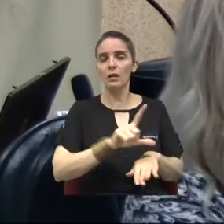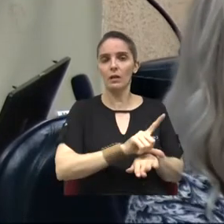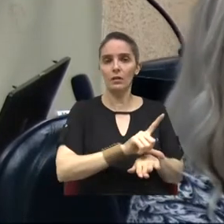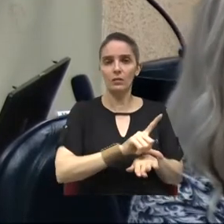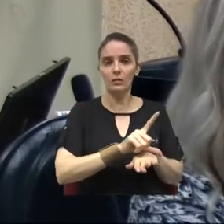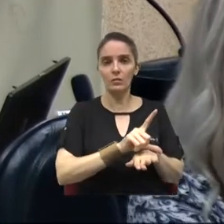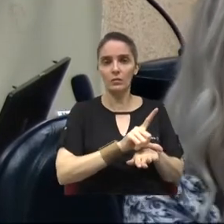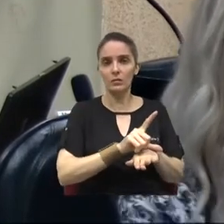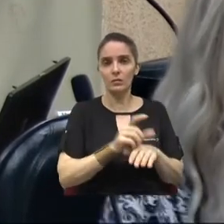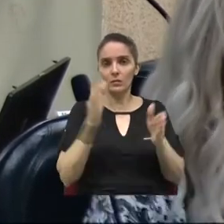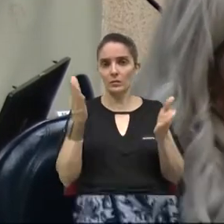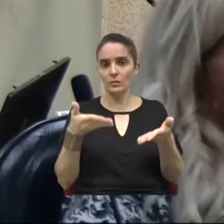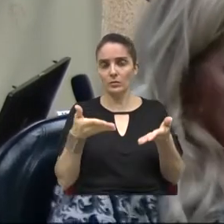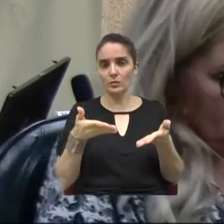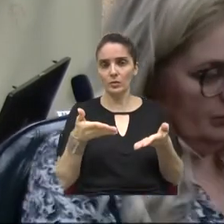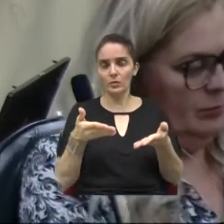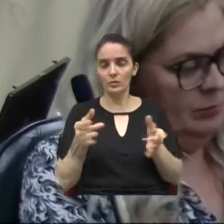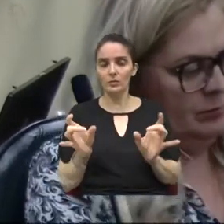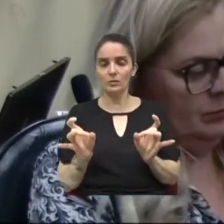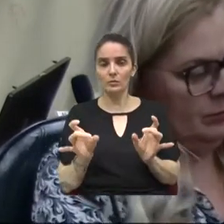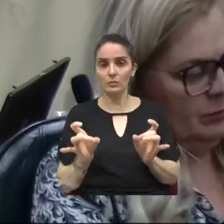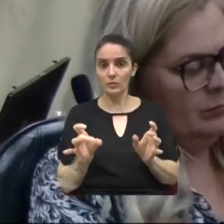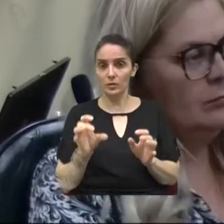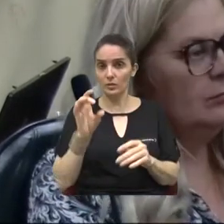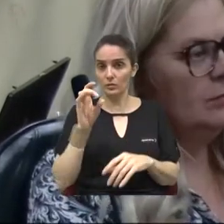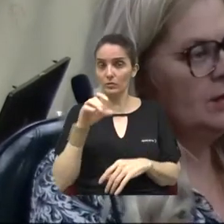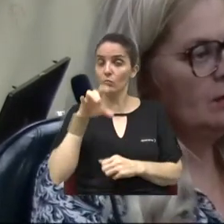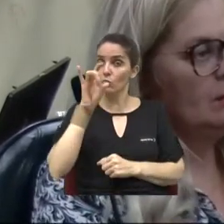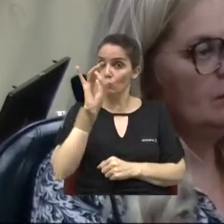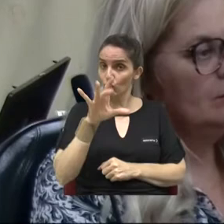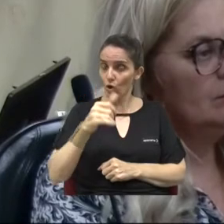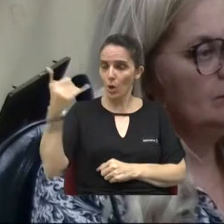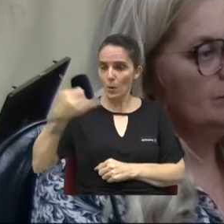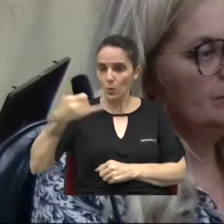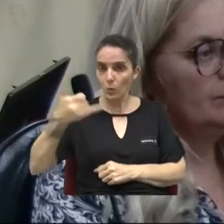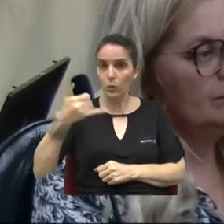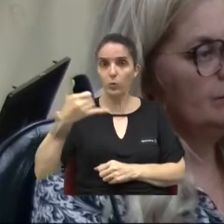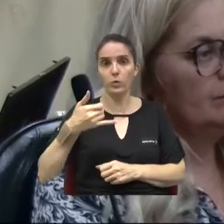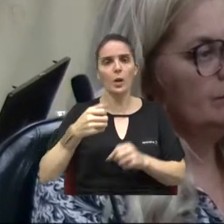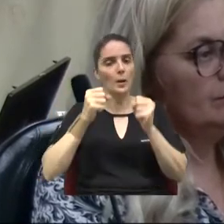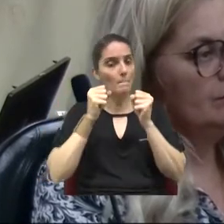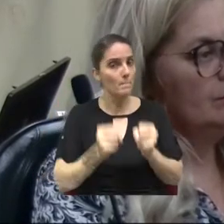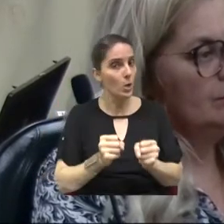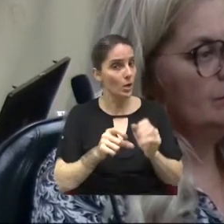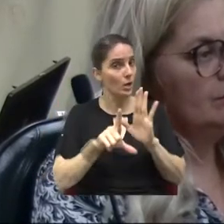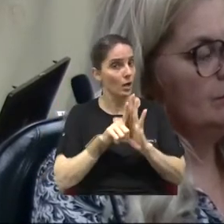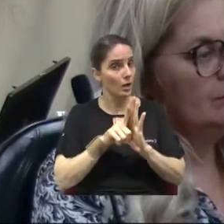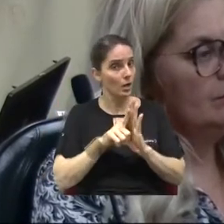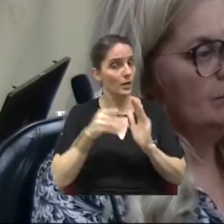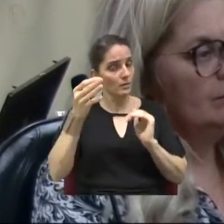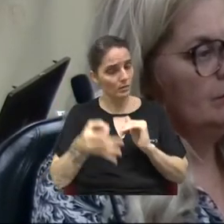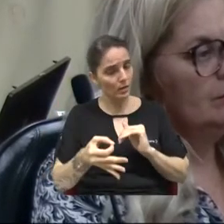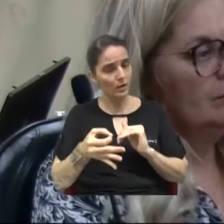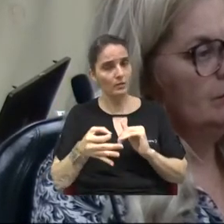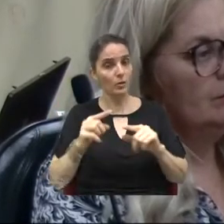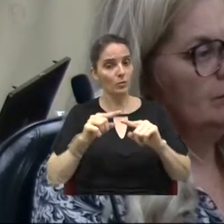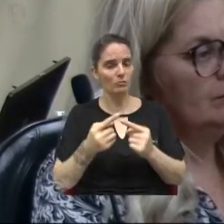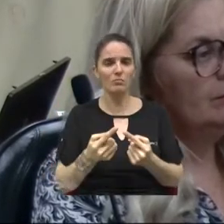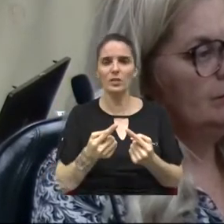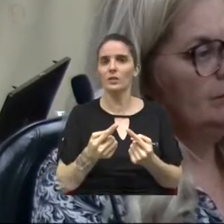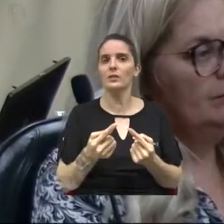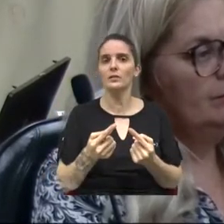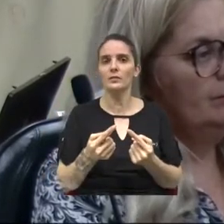estabelecimentos hoje vendem apenas suplementos autorizados pela Anvisa, mas mesmo às vezes